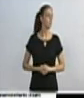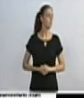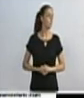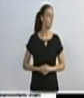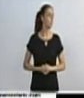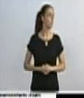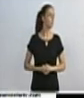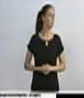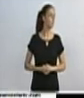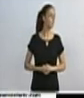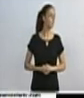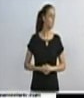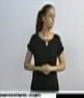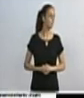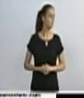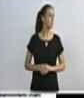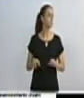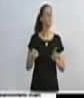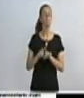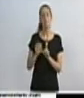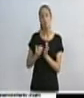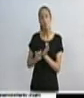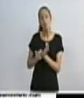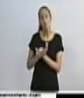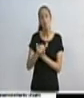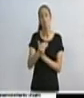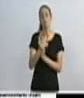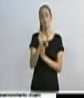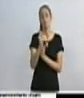E a gente está começando esse trabalho